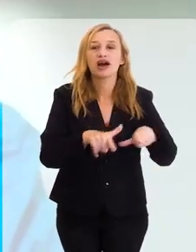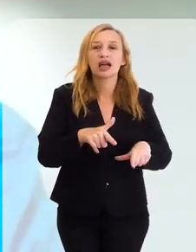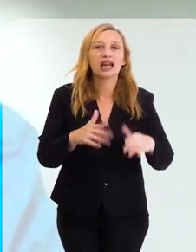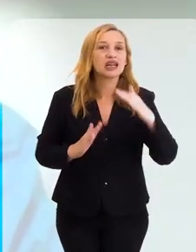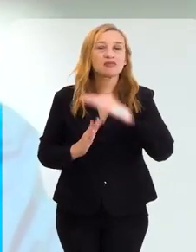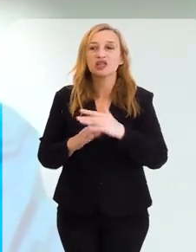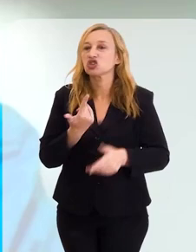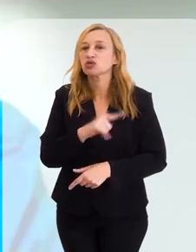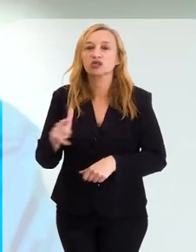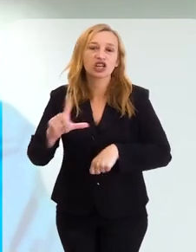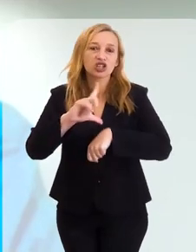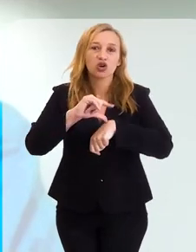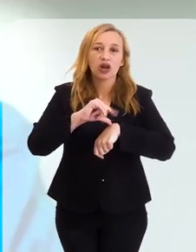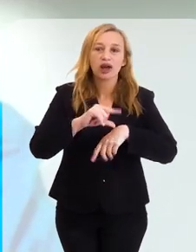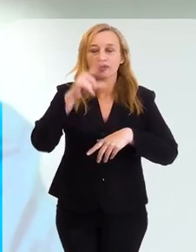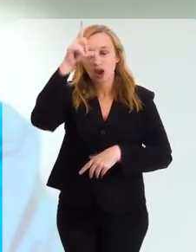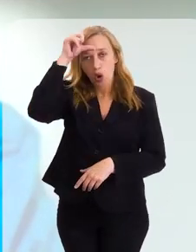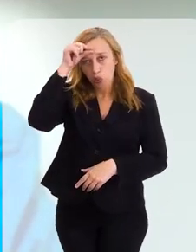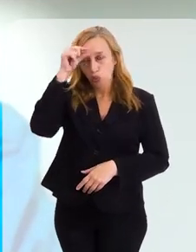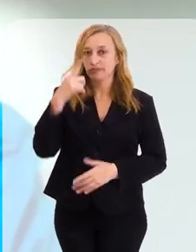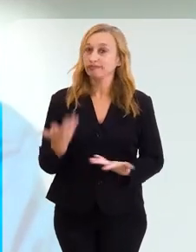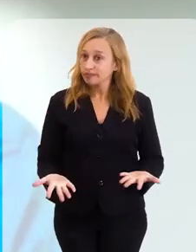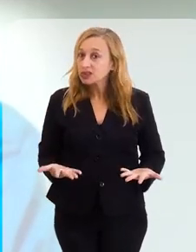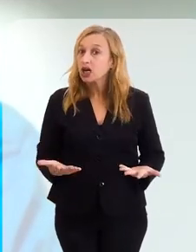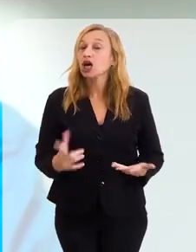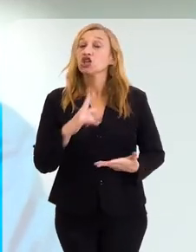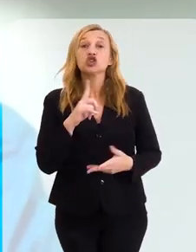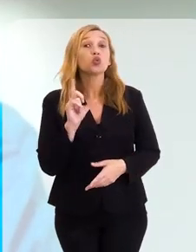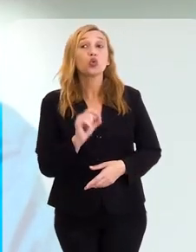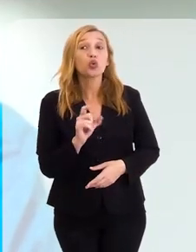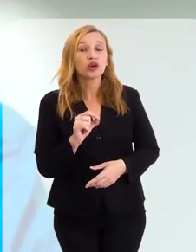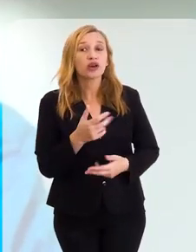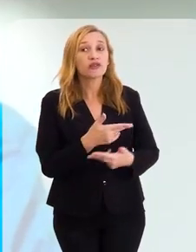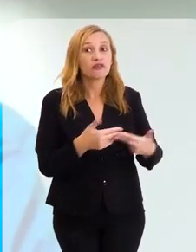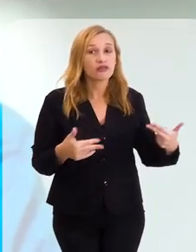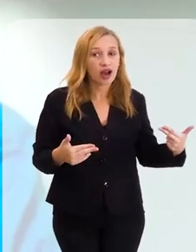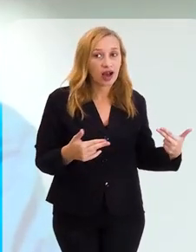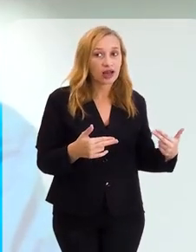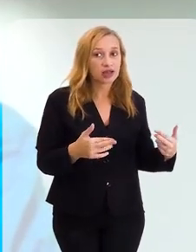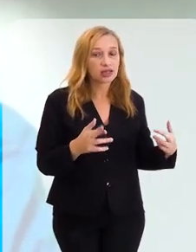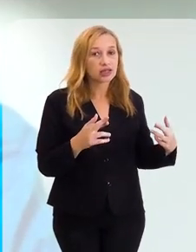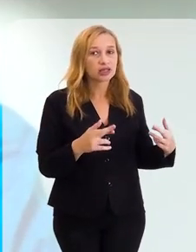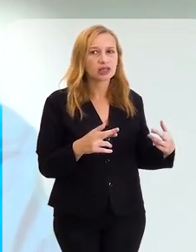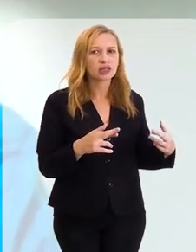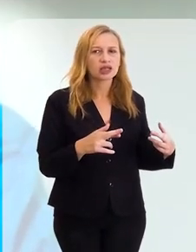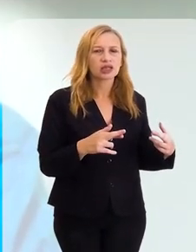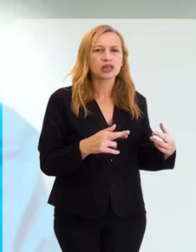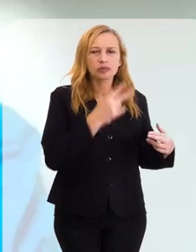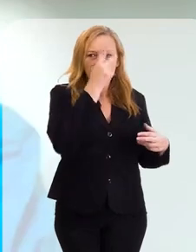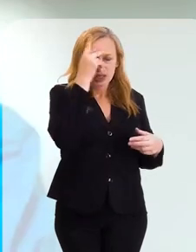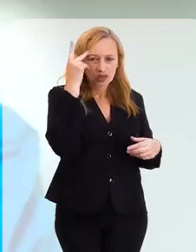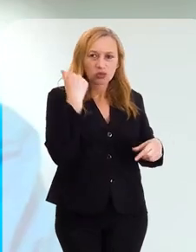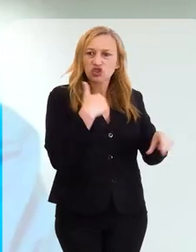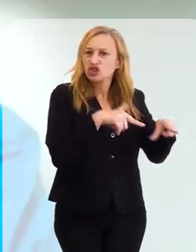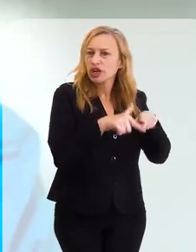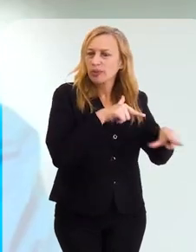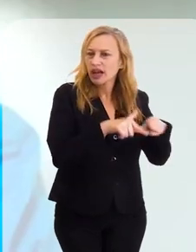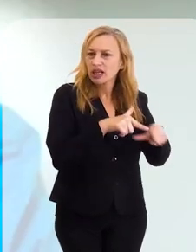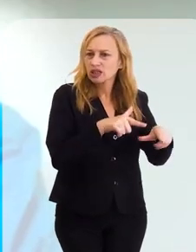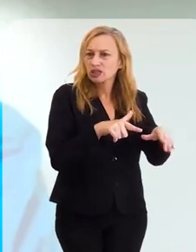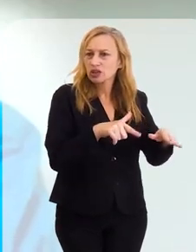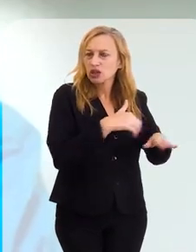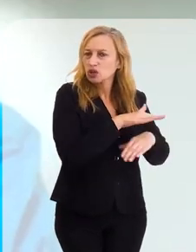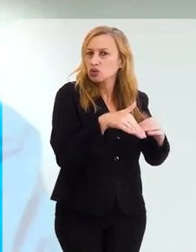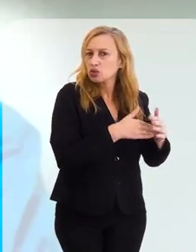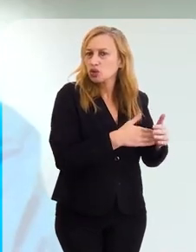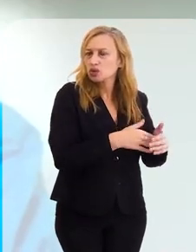hora, em qualquer momento, sem limites de horários para descanso. Então, a gente tinha o quê? Muitas reuniões síncronas de